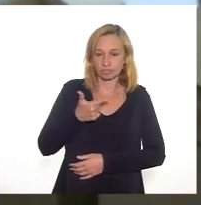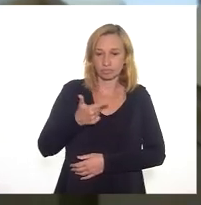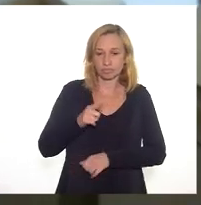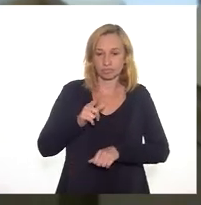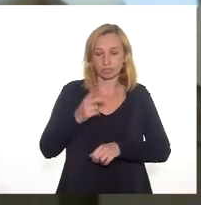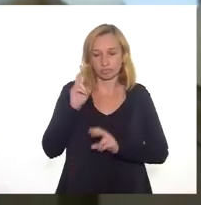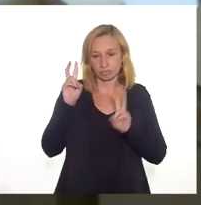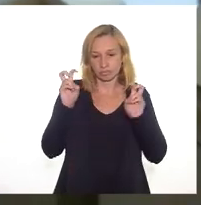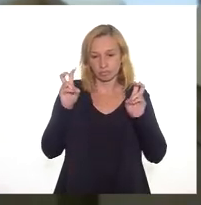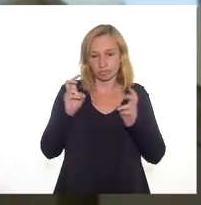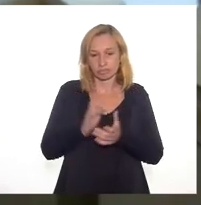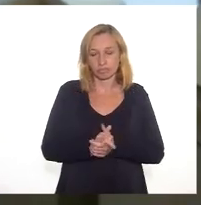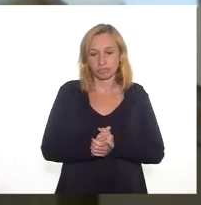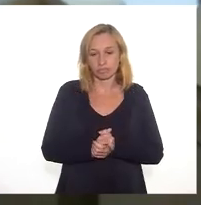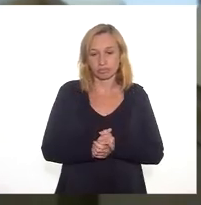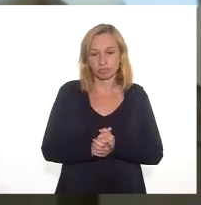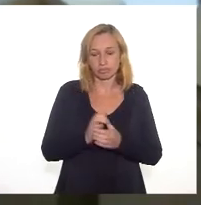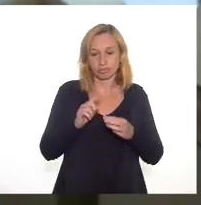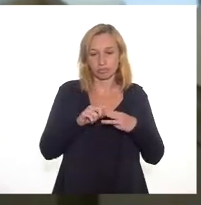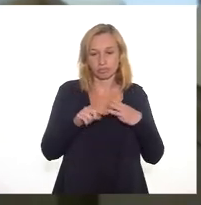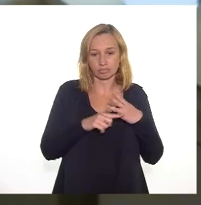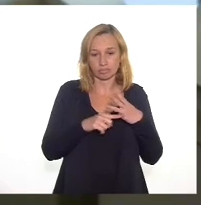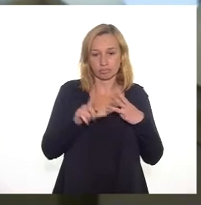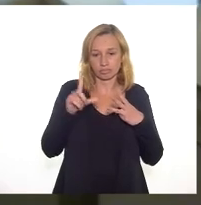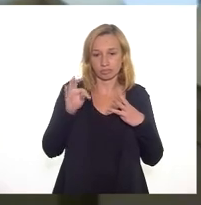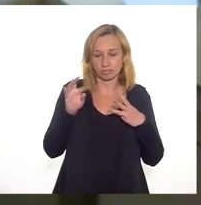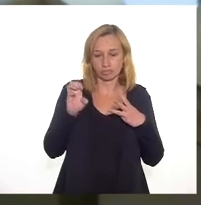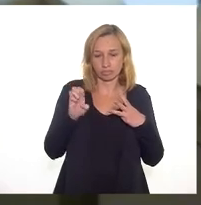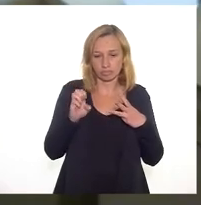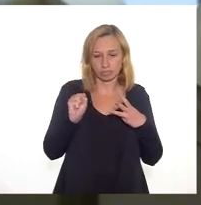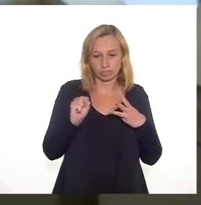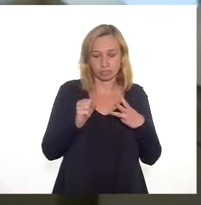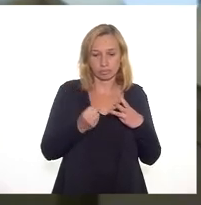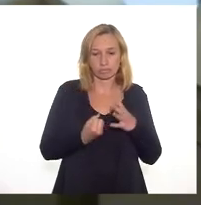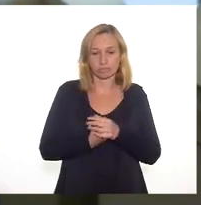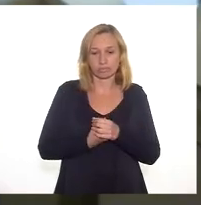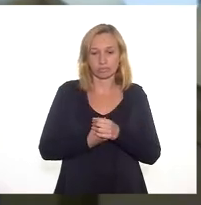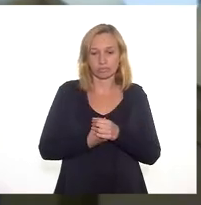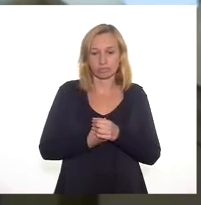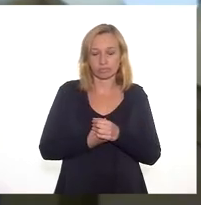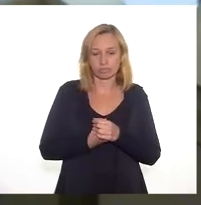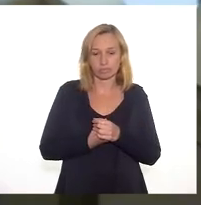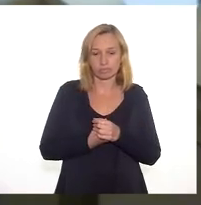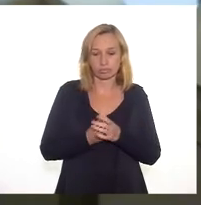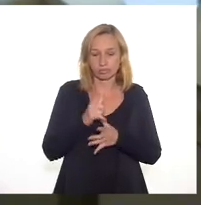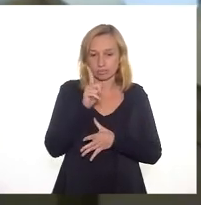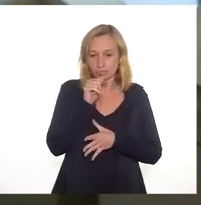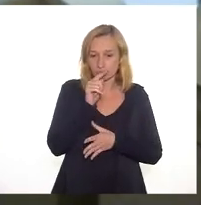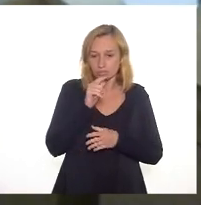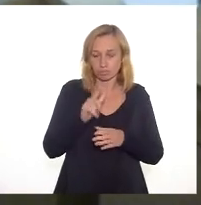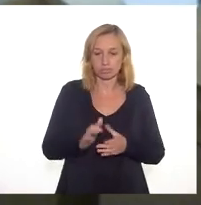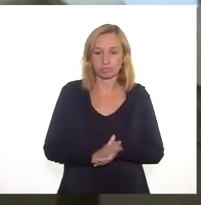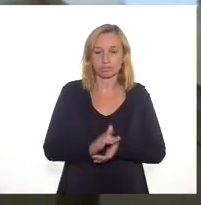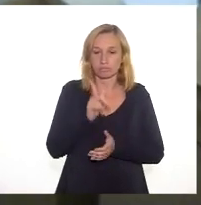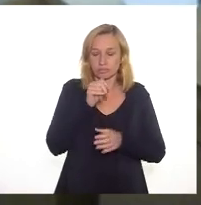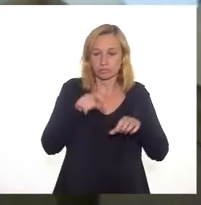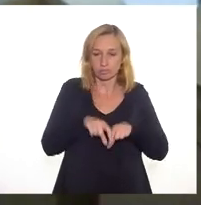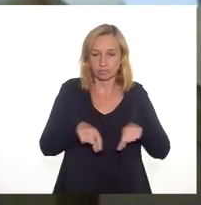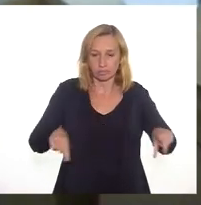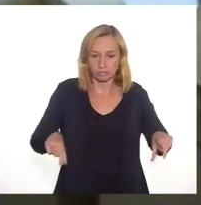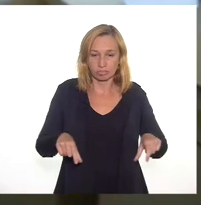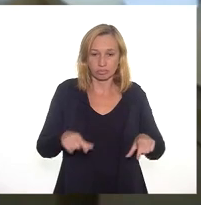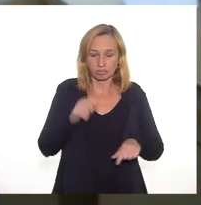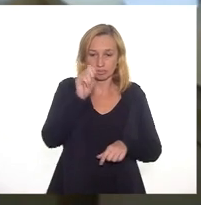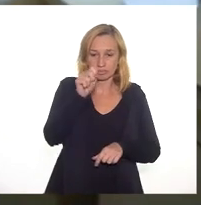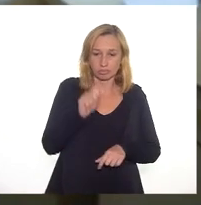para concessão de 3 lotes de água e esgoto do